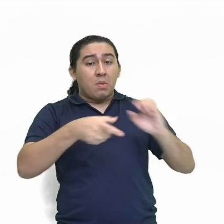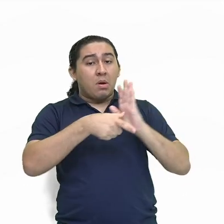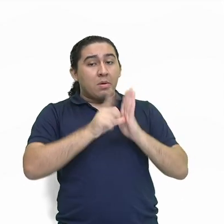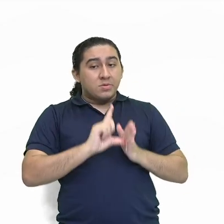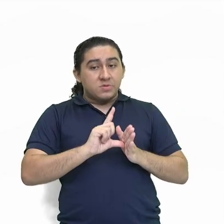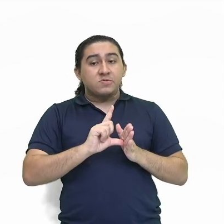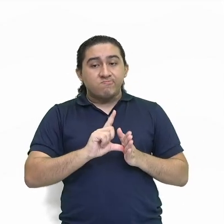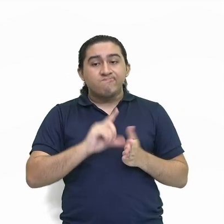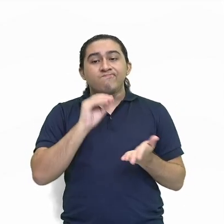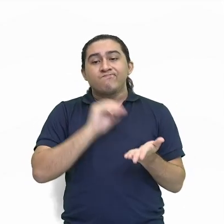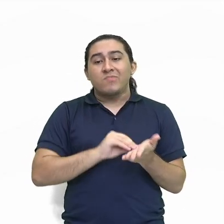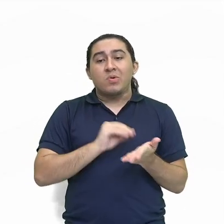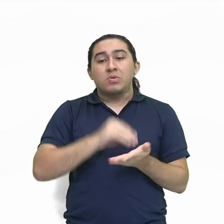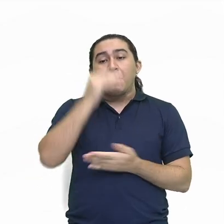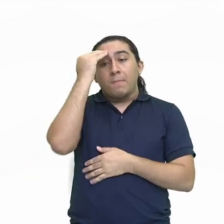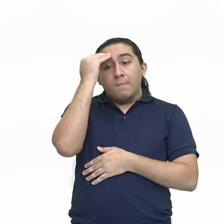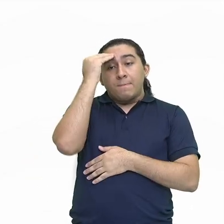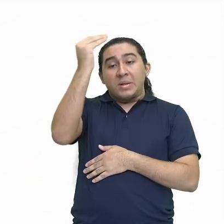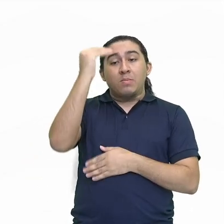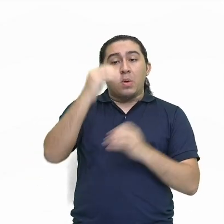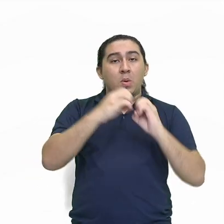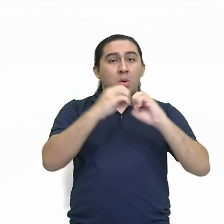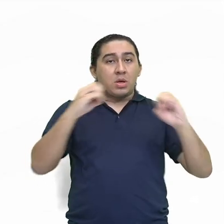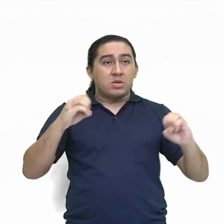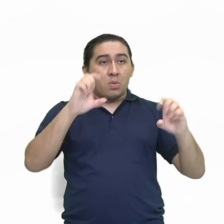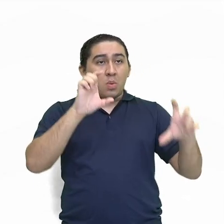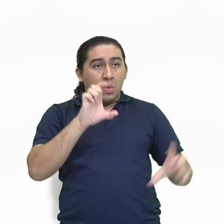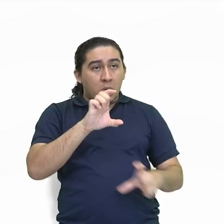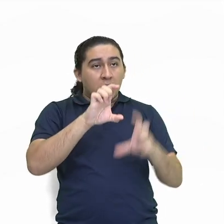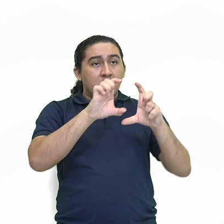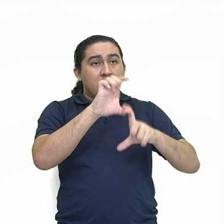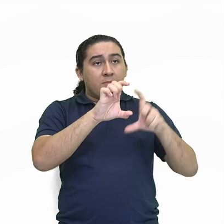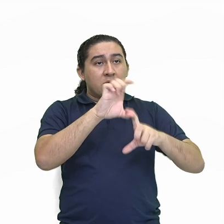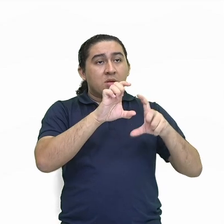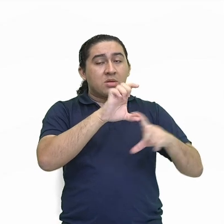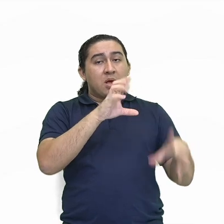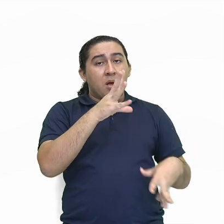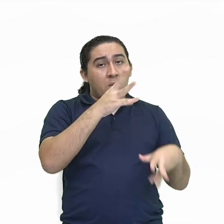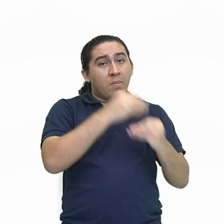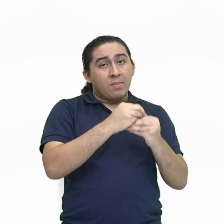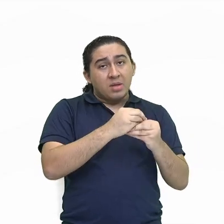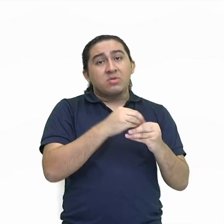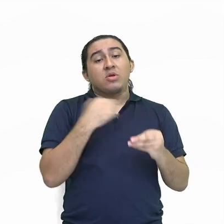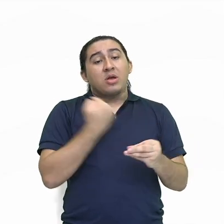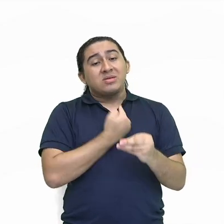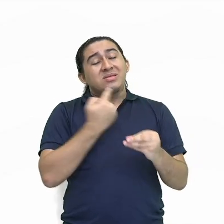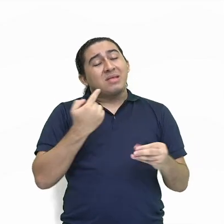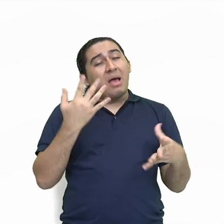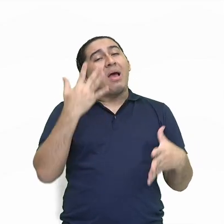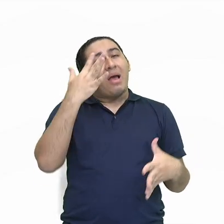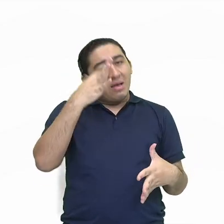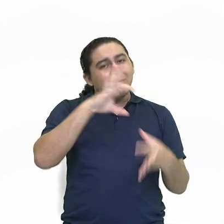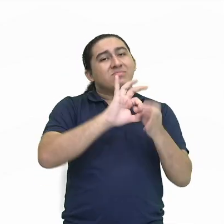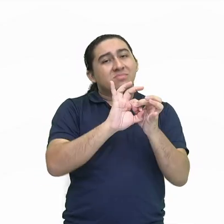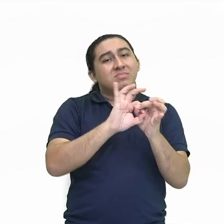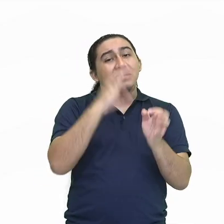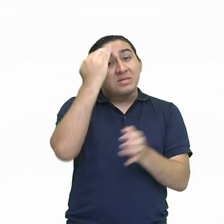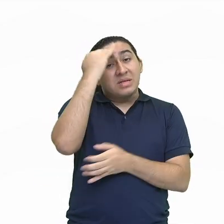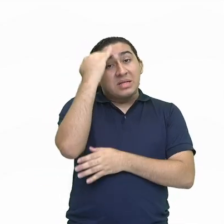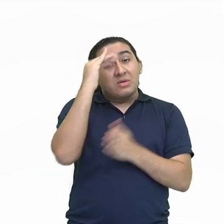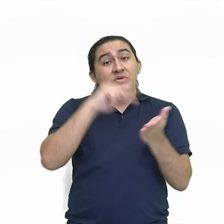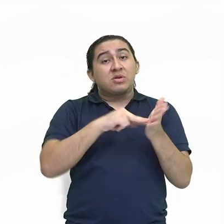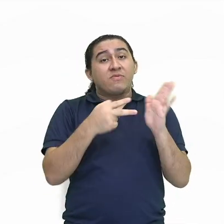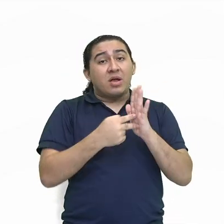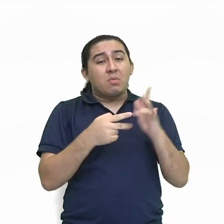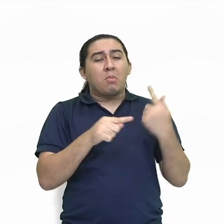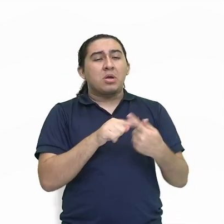anterior, né? A oração principal para que nós possamos entender, né, o sentido dessa oração.